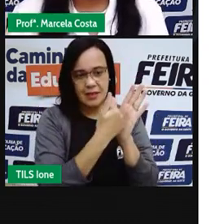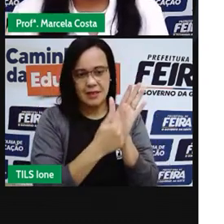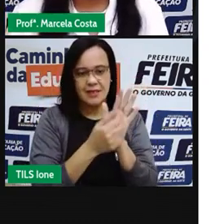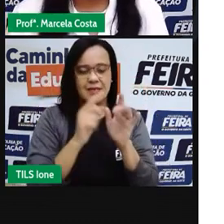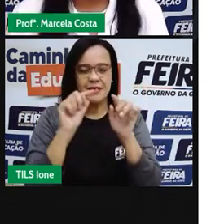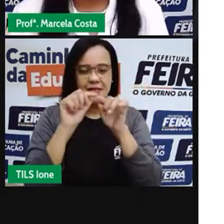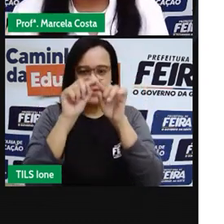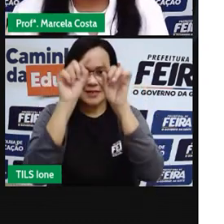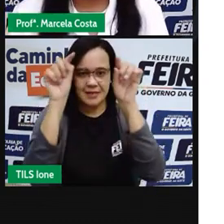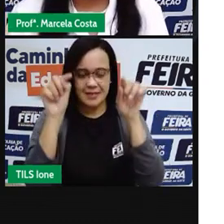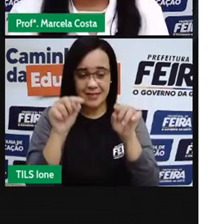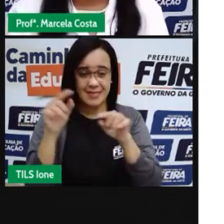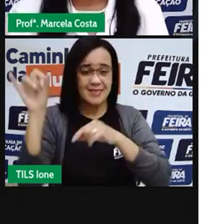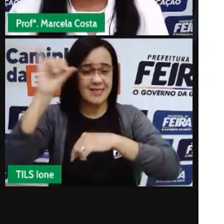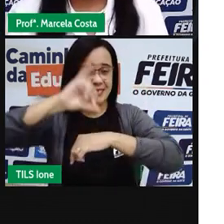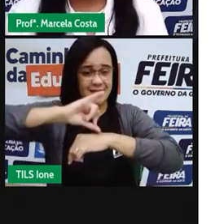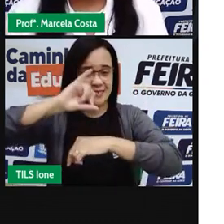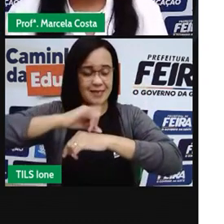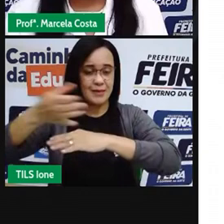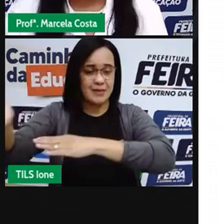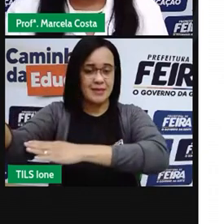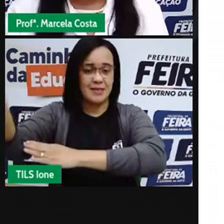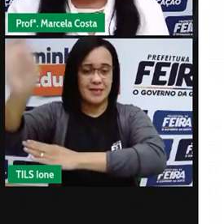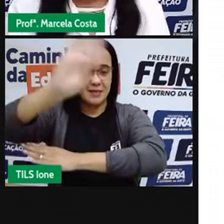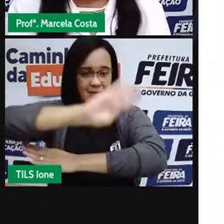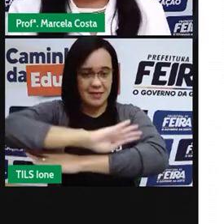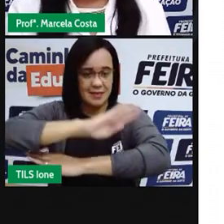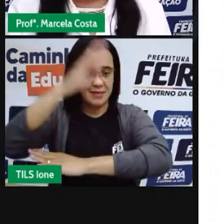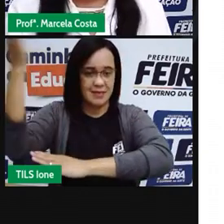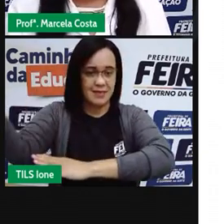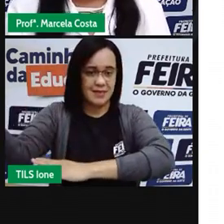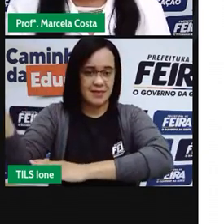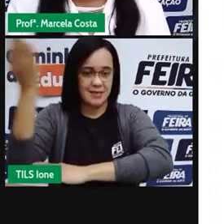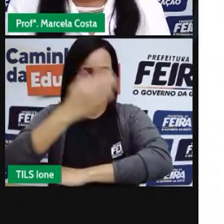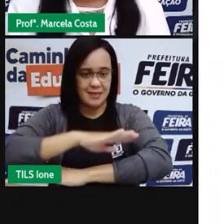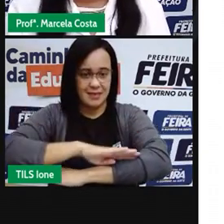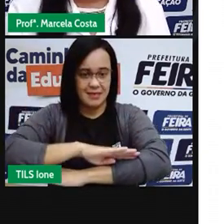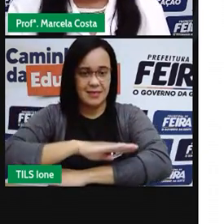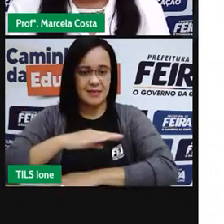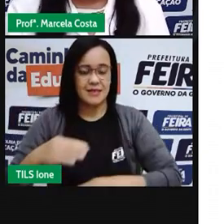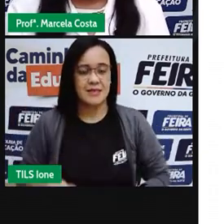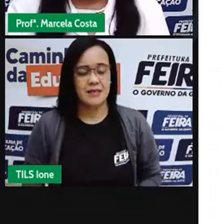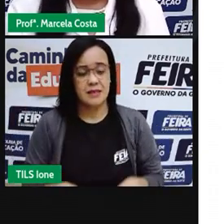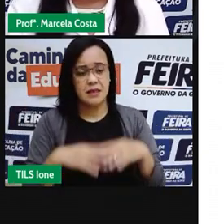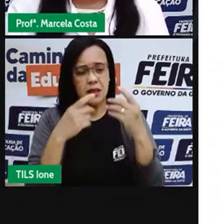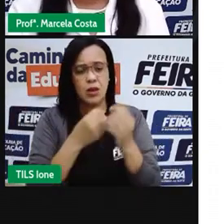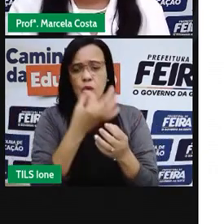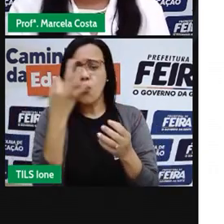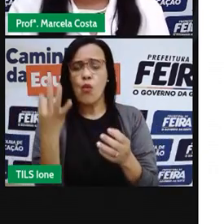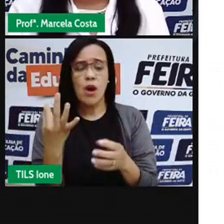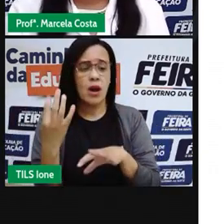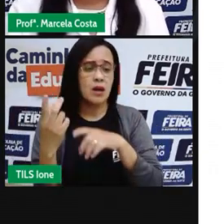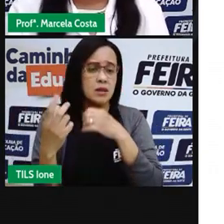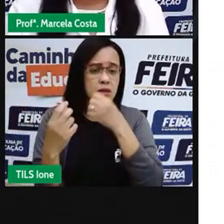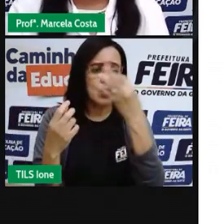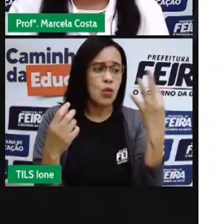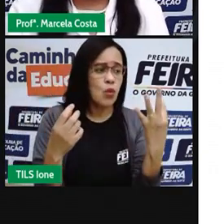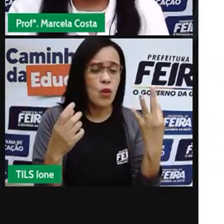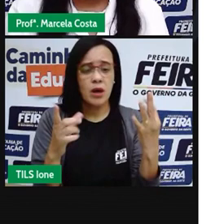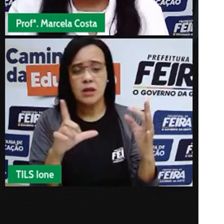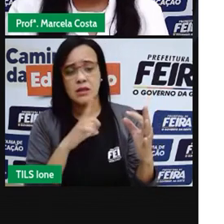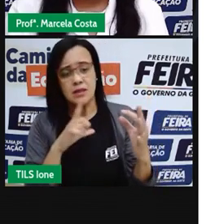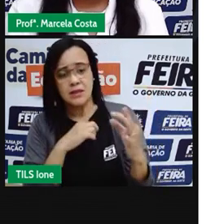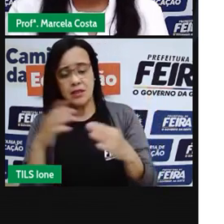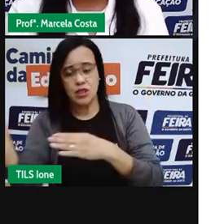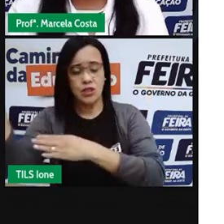parte superior da janela. Tá vendo? Vamos contar agora quantas portas e quantas janelas tem esse